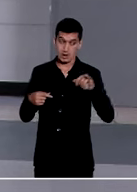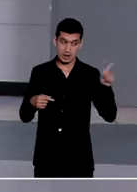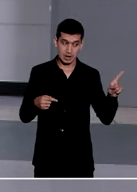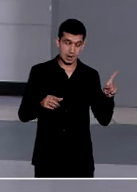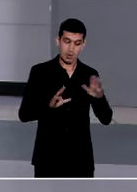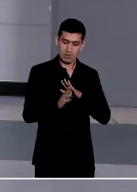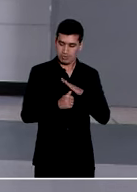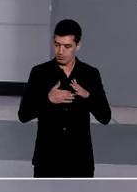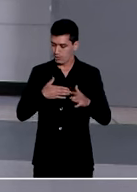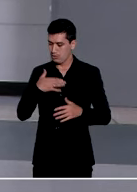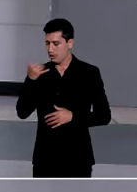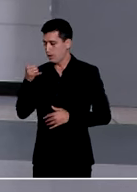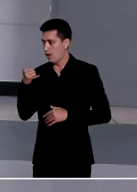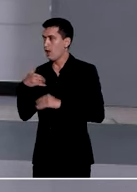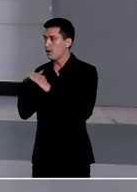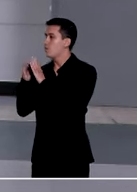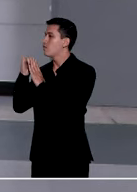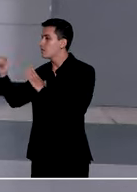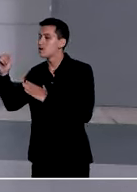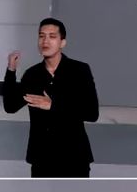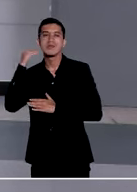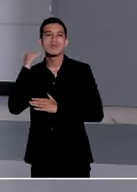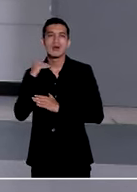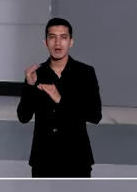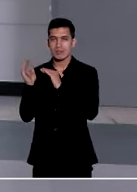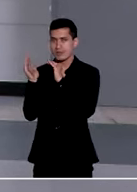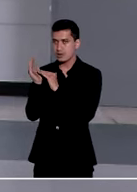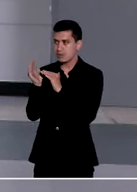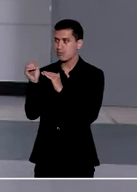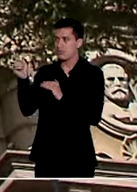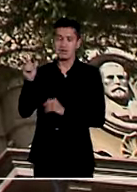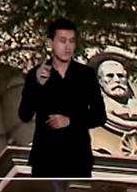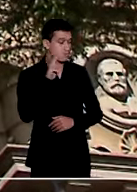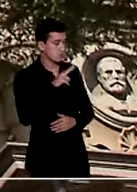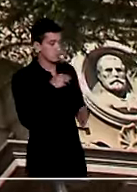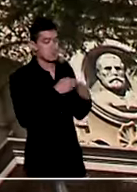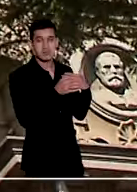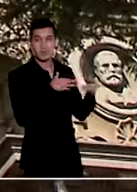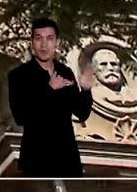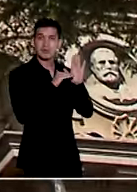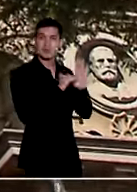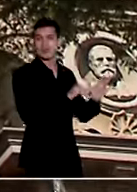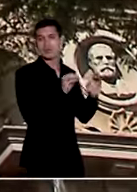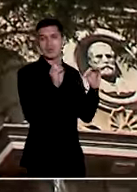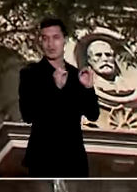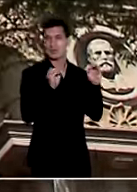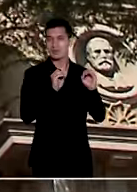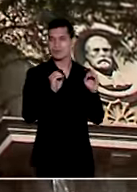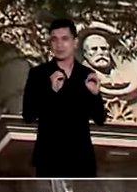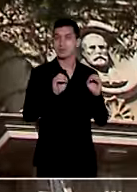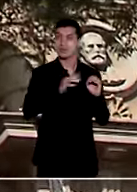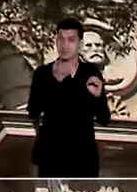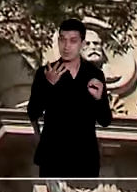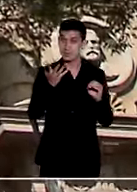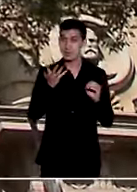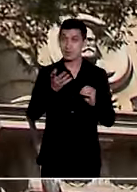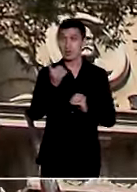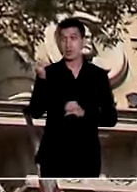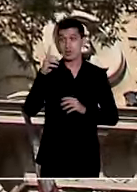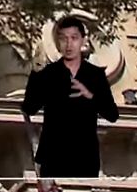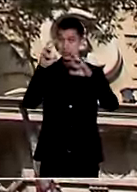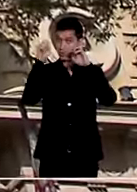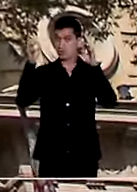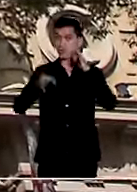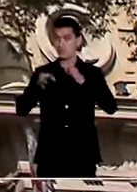fato ele não teria impedido as transações e se recusou a ressarci-la reformando a sentença de primeiro grau o Tribunal de Justiça de São